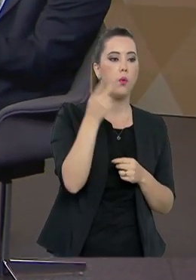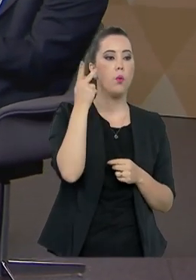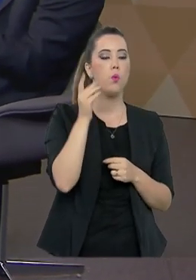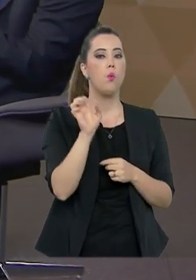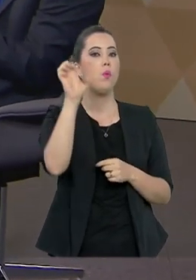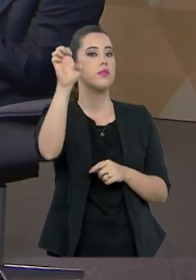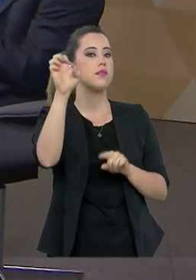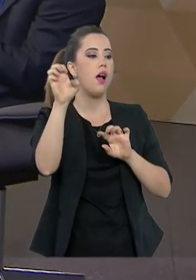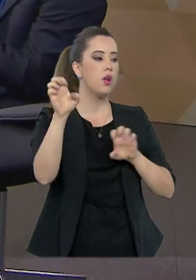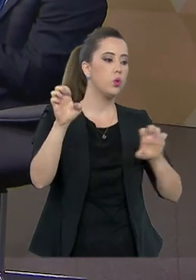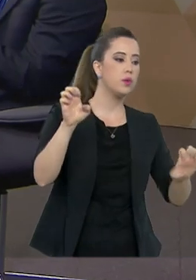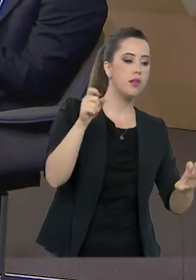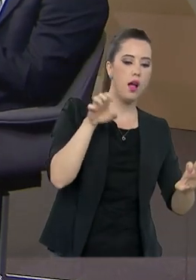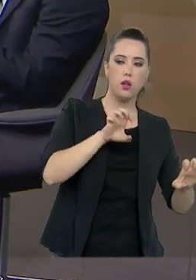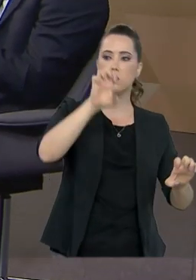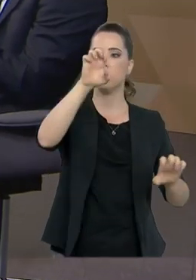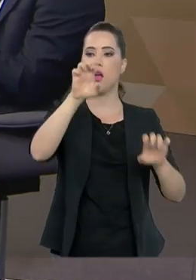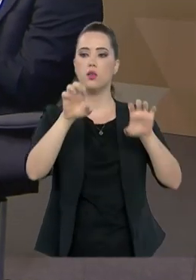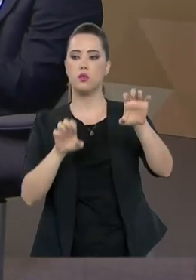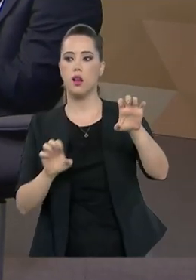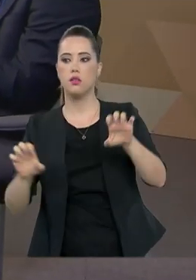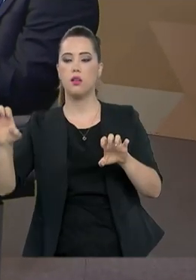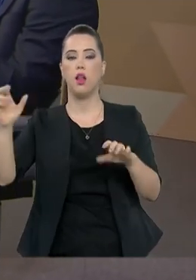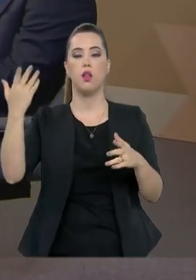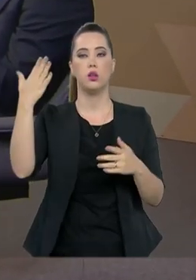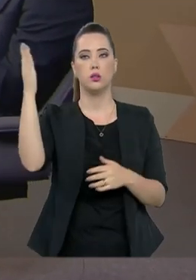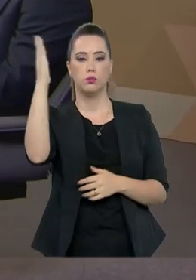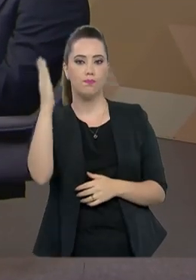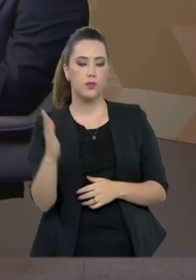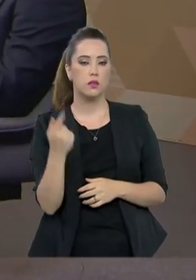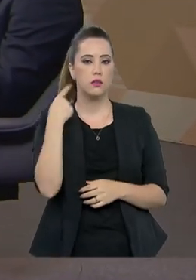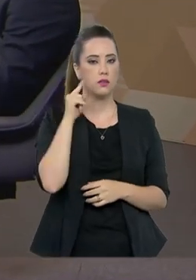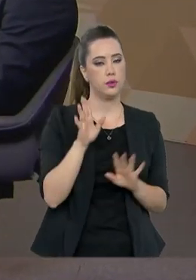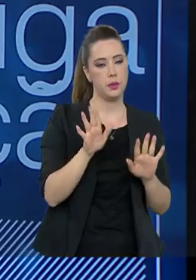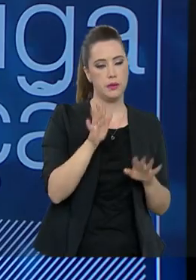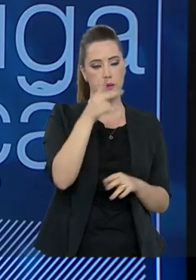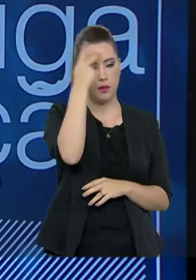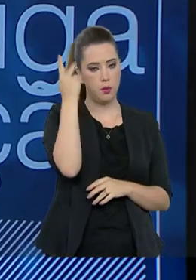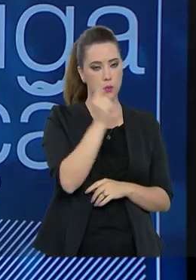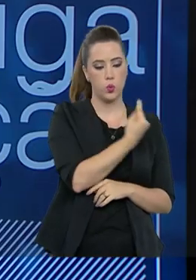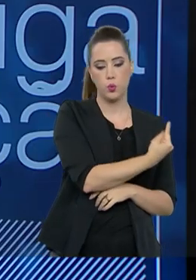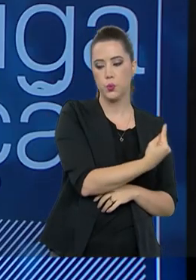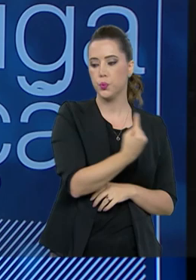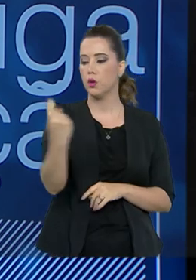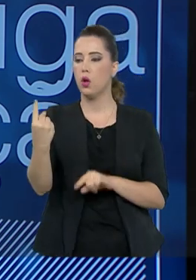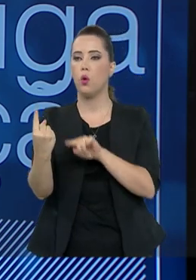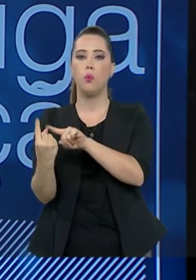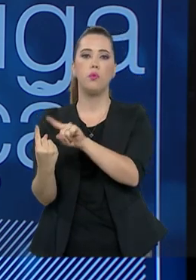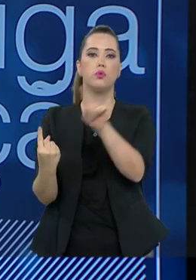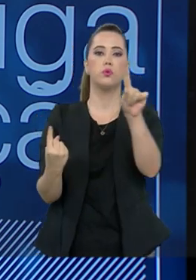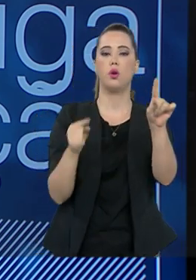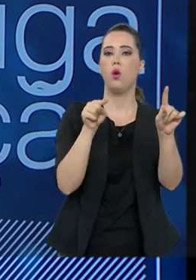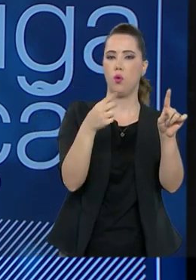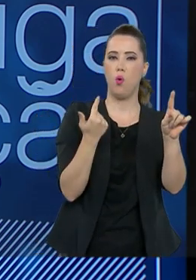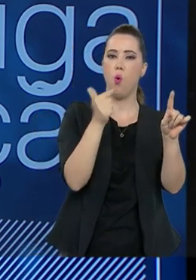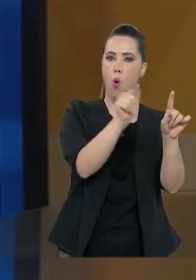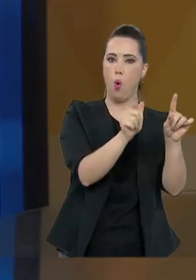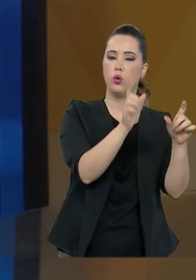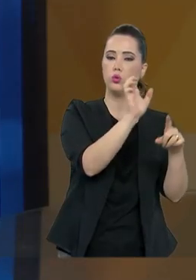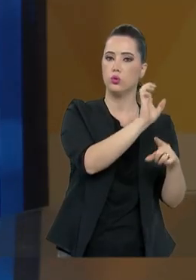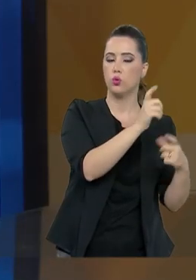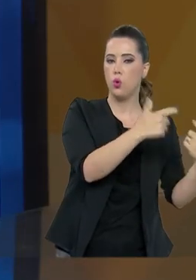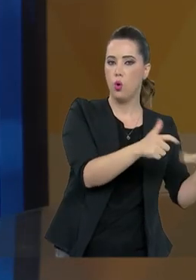outro. Então, se um criminoso sai de um estado e comete crimes em outros estados, isso pode ser detectado no Banco Nacional.